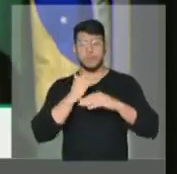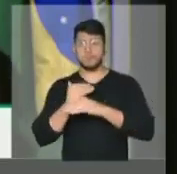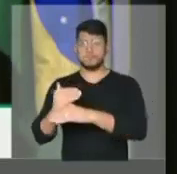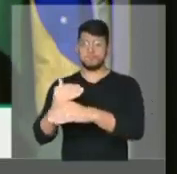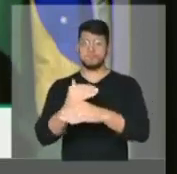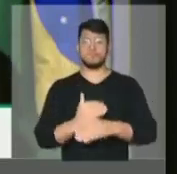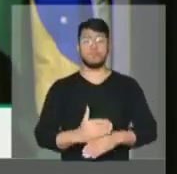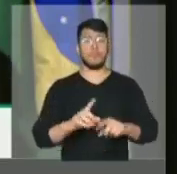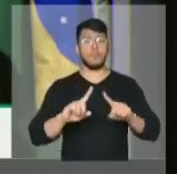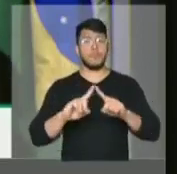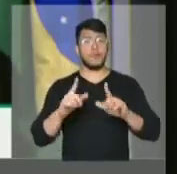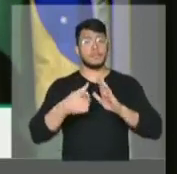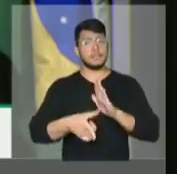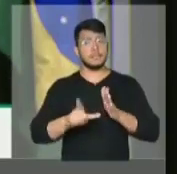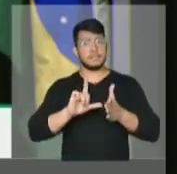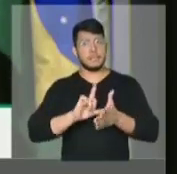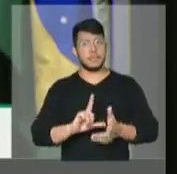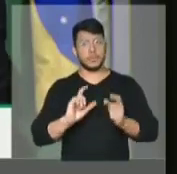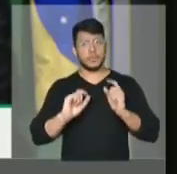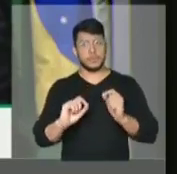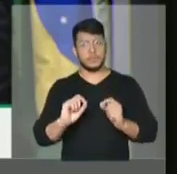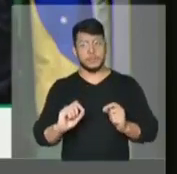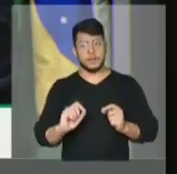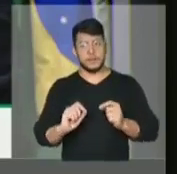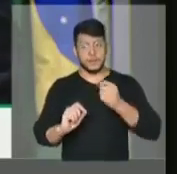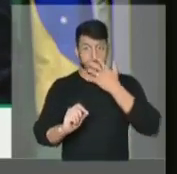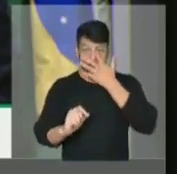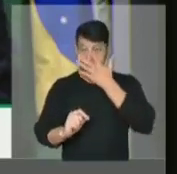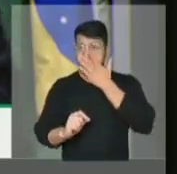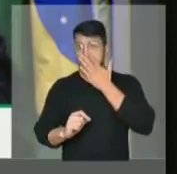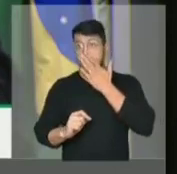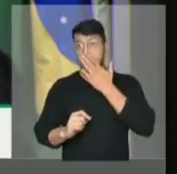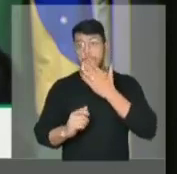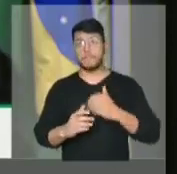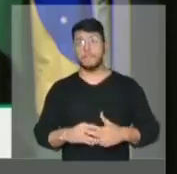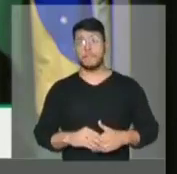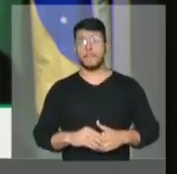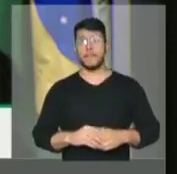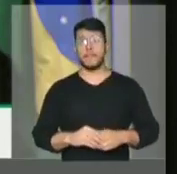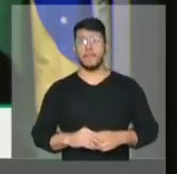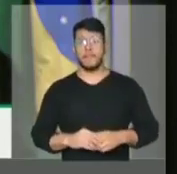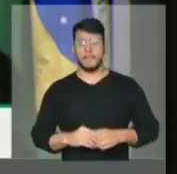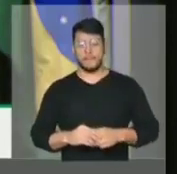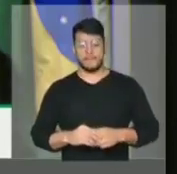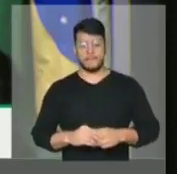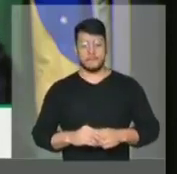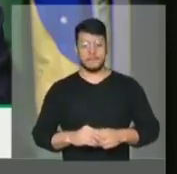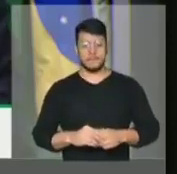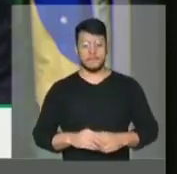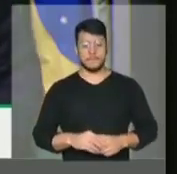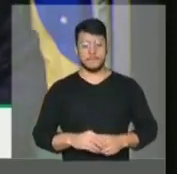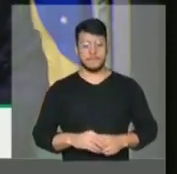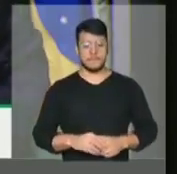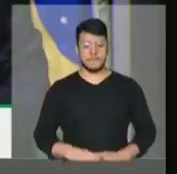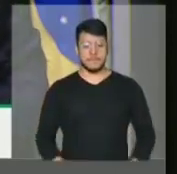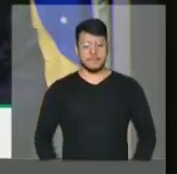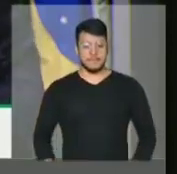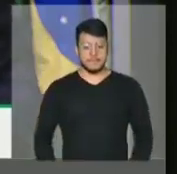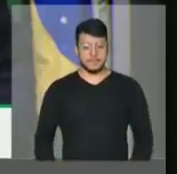senhor presidente, se assim me permitir, nos últimos 10 segundos, o meu companheiro Tiago